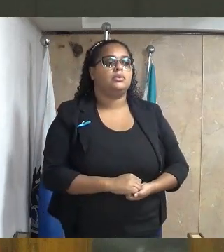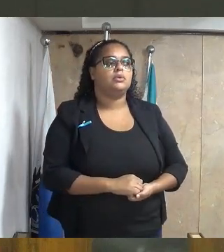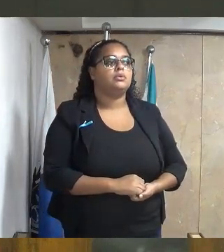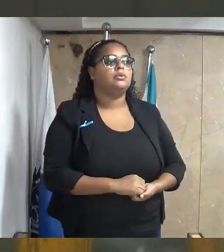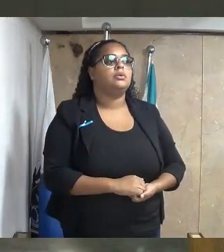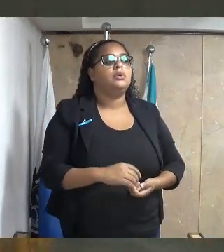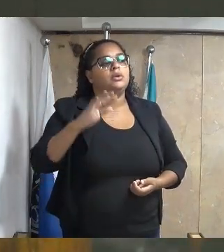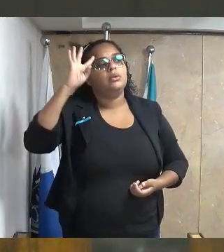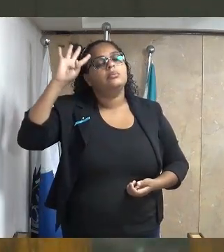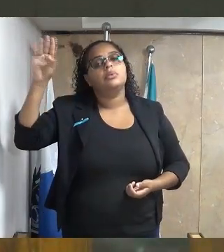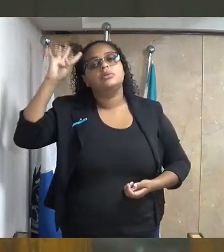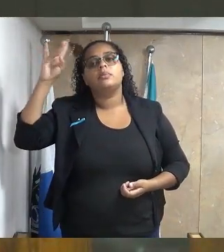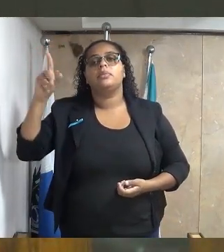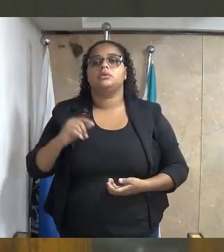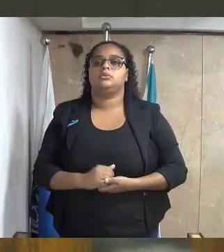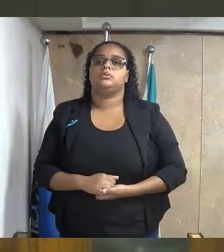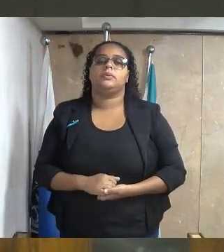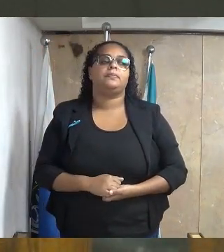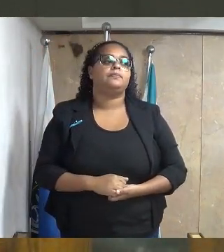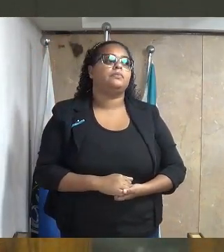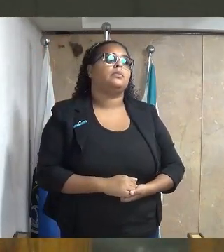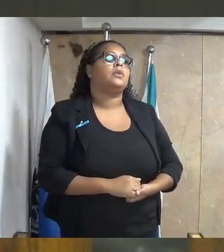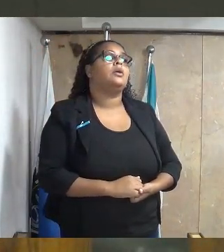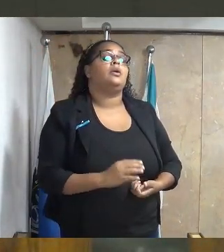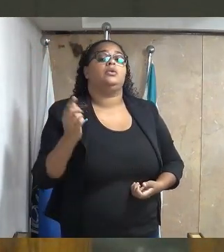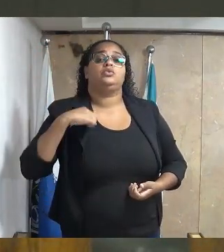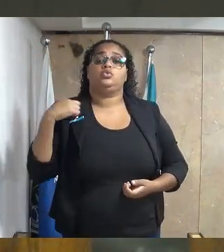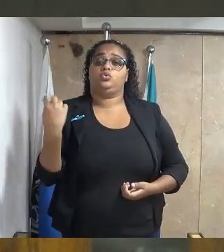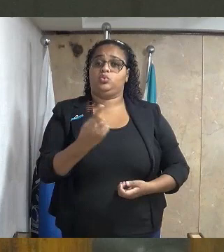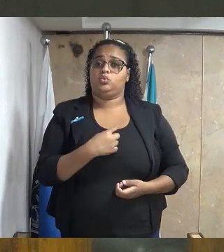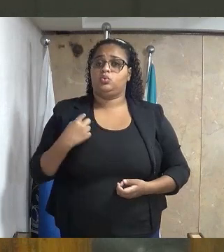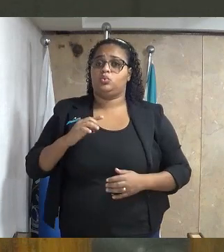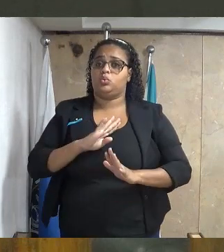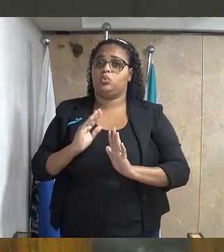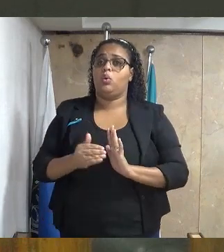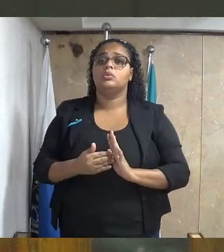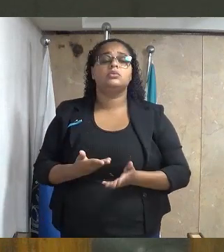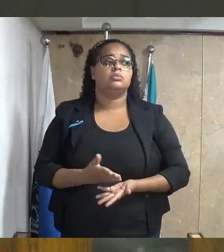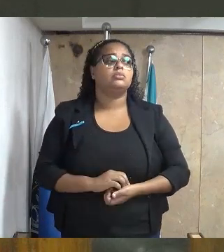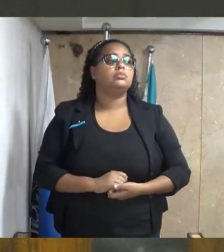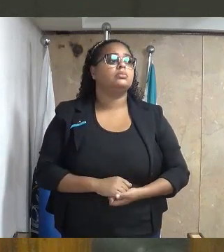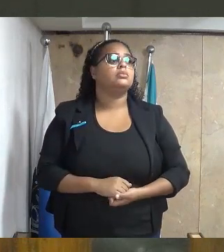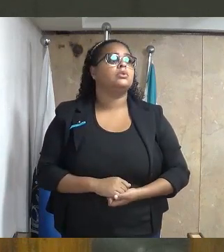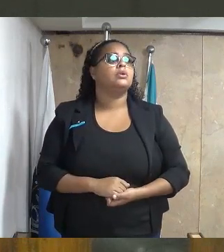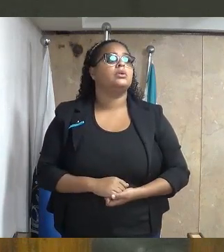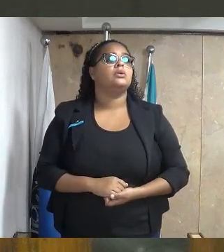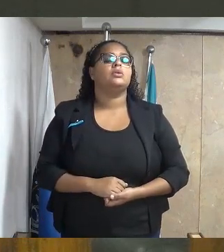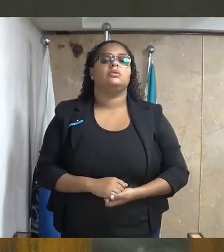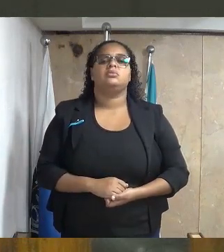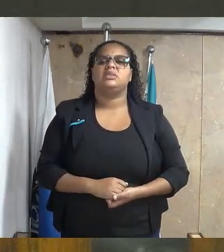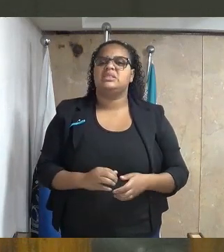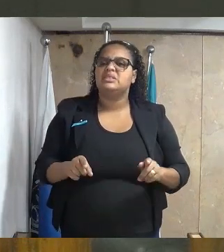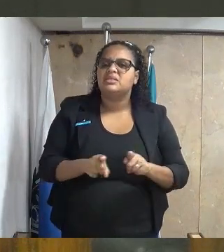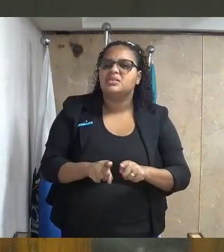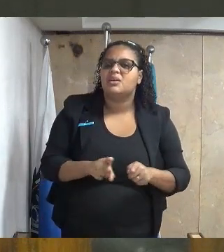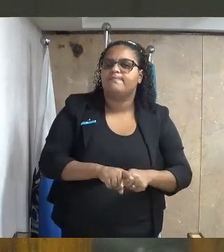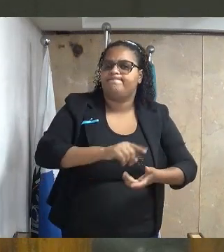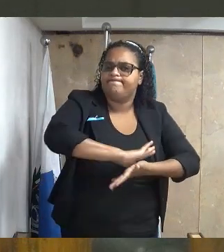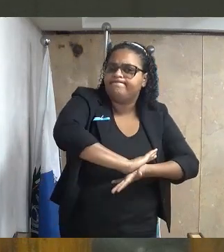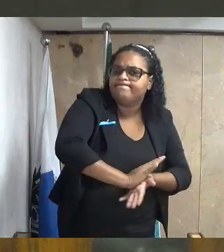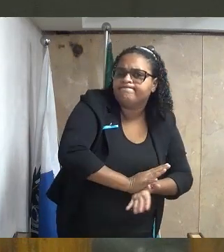ao pensamento de que toda forma de racismo,